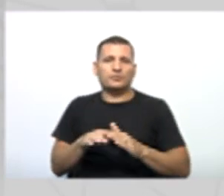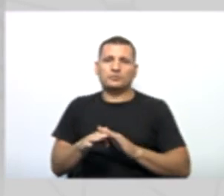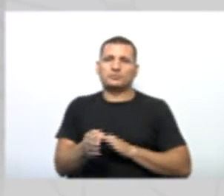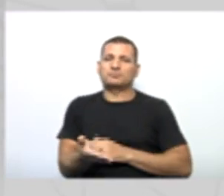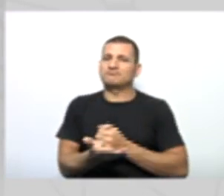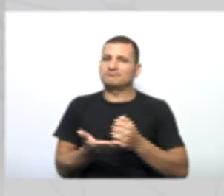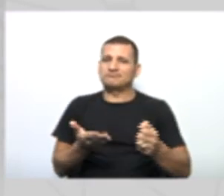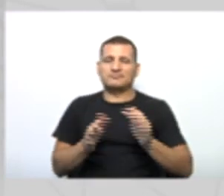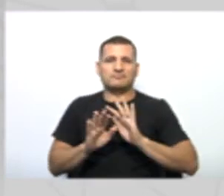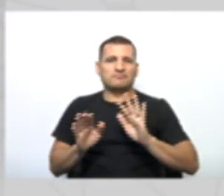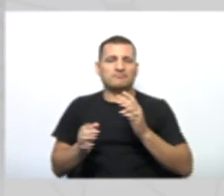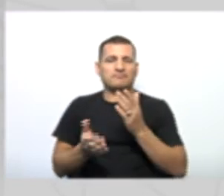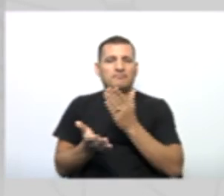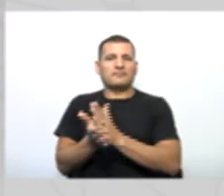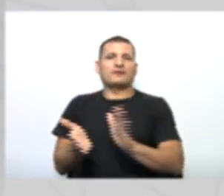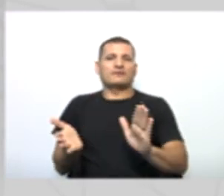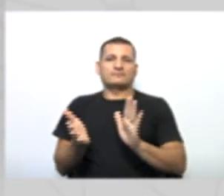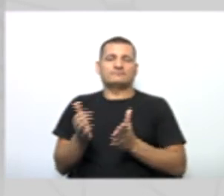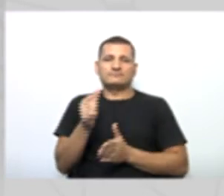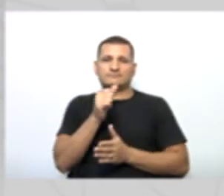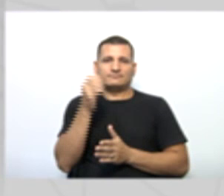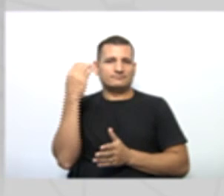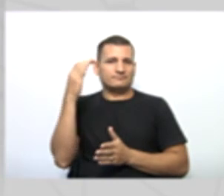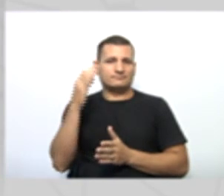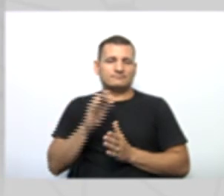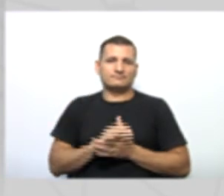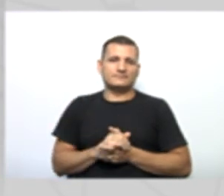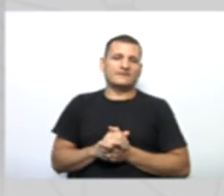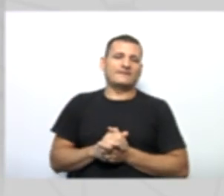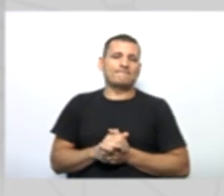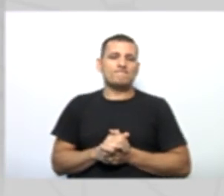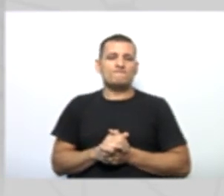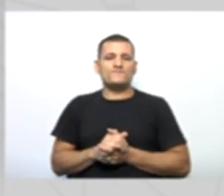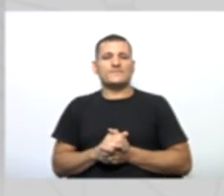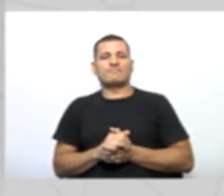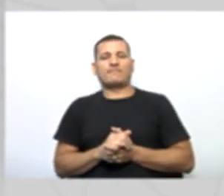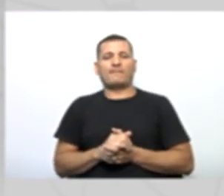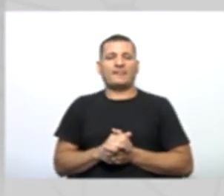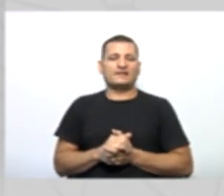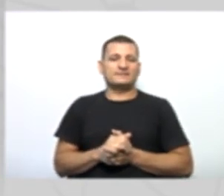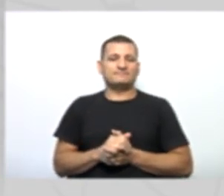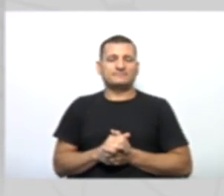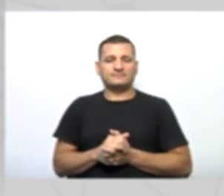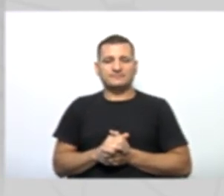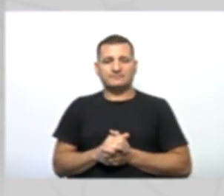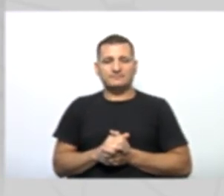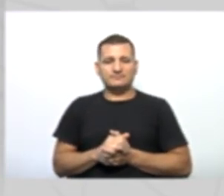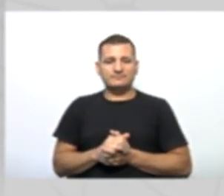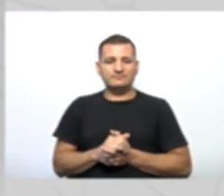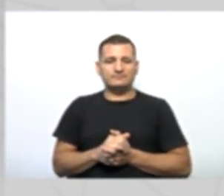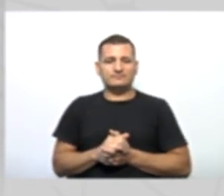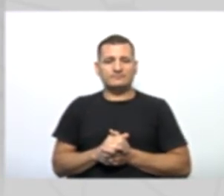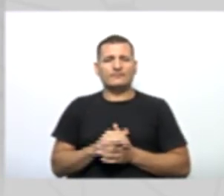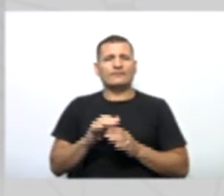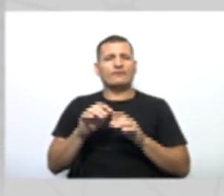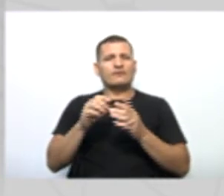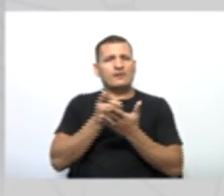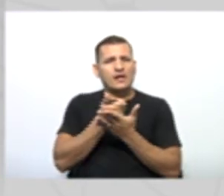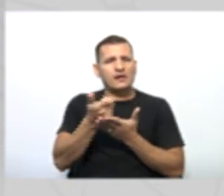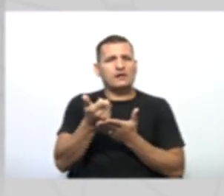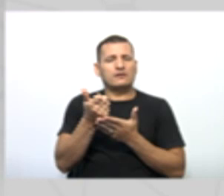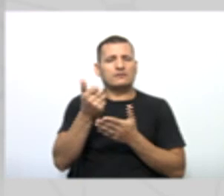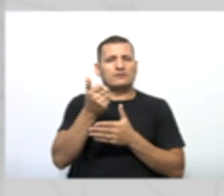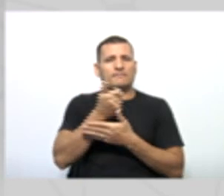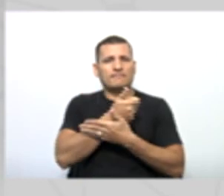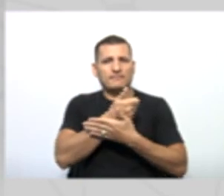ela, ao ponto de tomar só quando eu quero a quantidade que eu quero. Vamos para a próxima? Vamos lá, mais uma. As ações